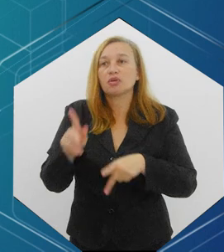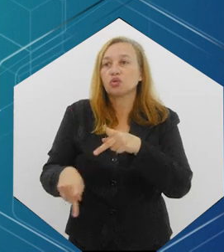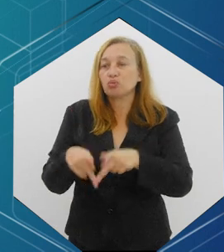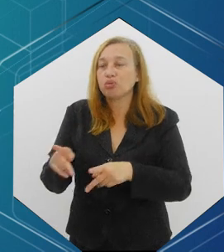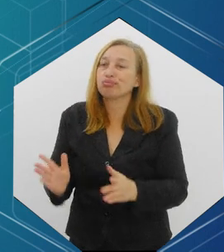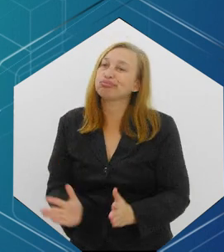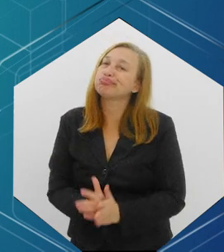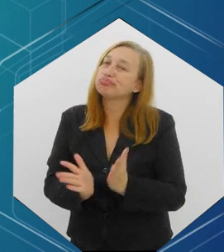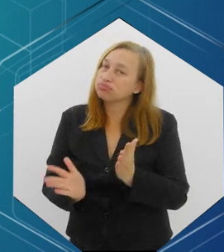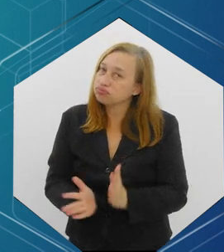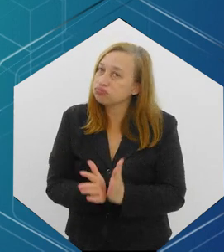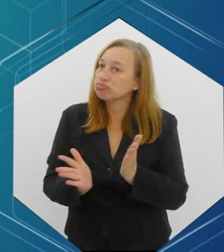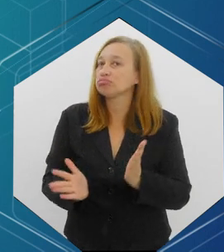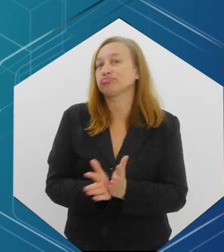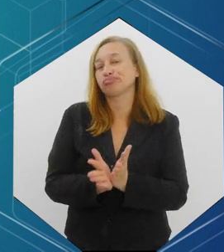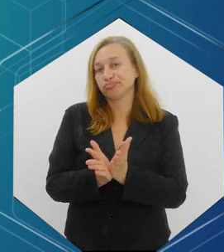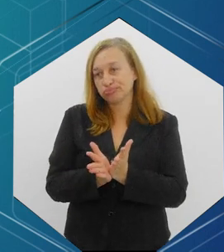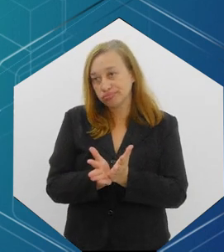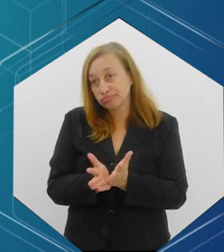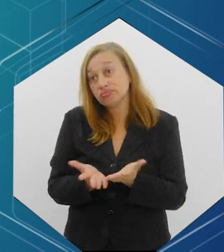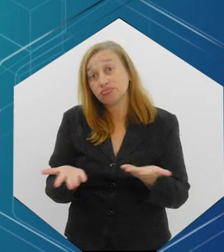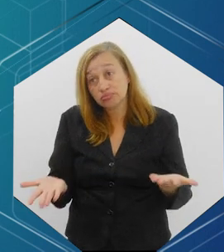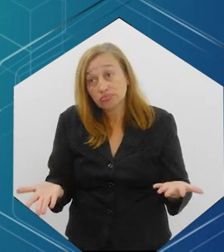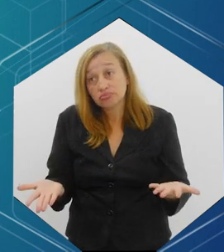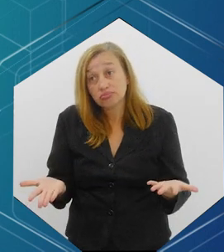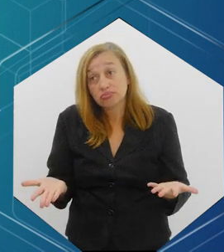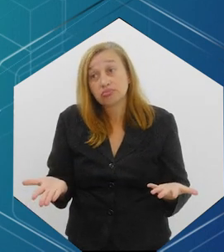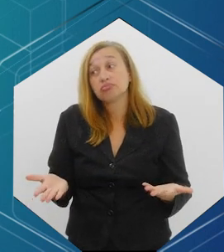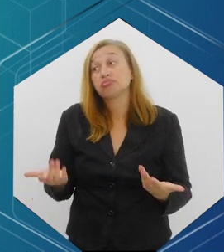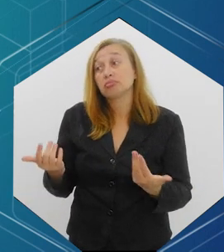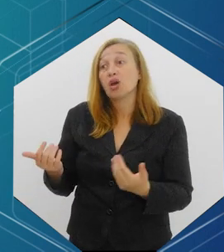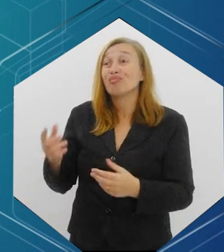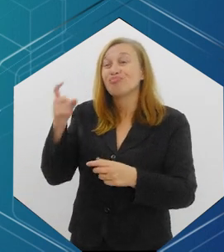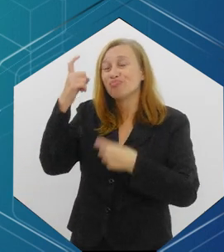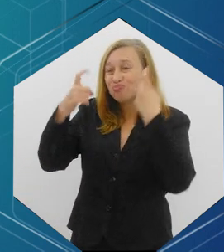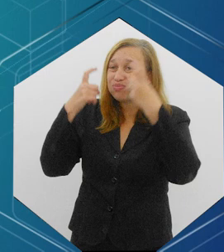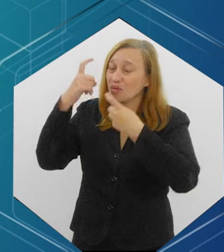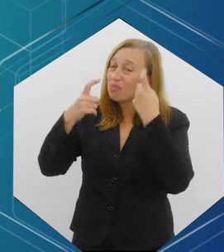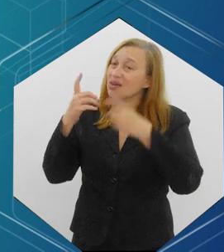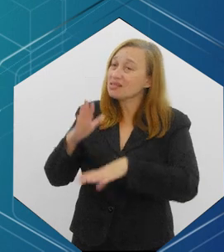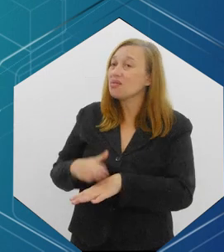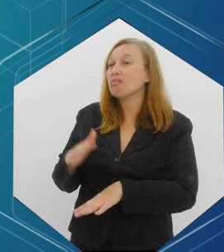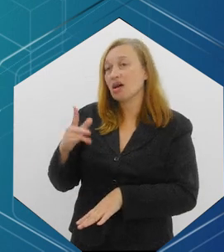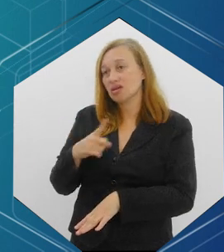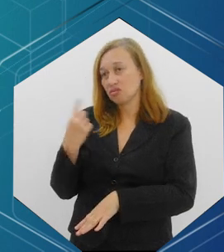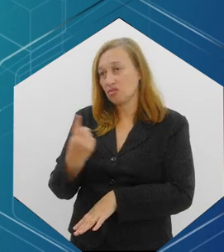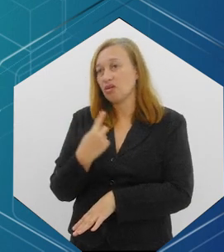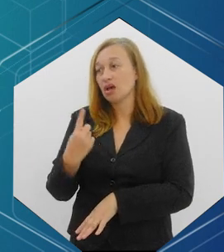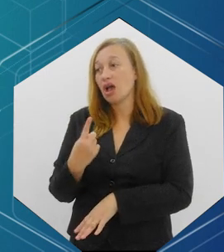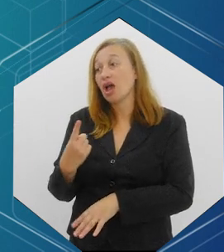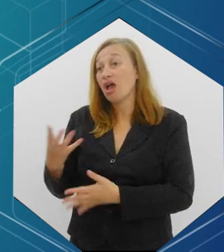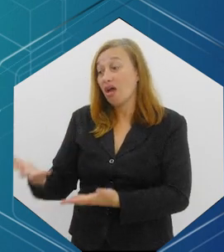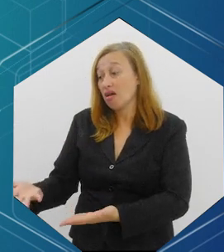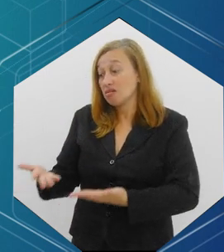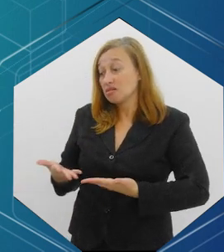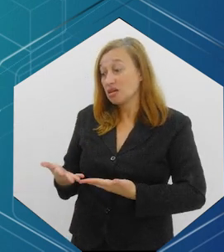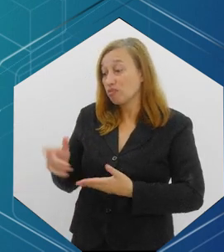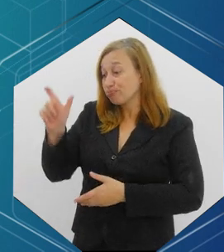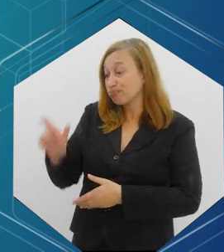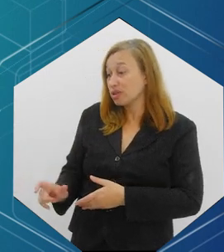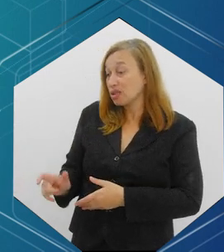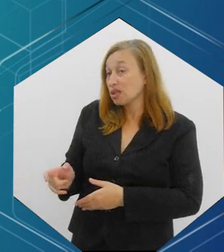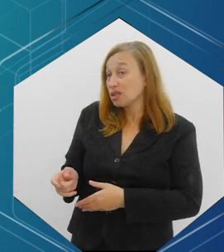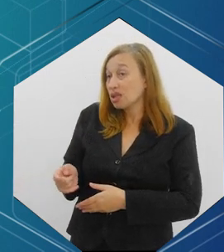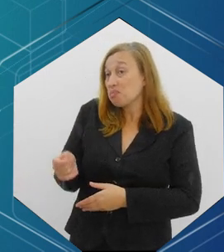E principalmente na população de baixo poder aquisitivo. Esse tem sido o nosso grande problema. Às vezes a